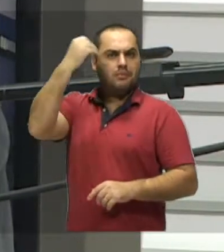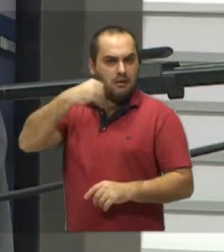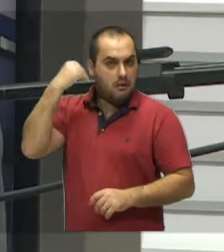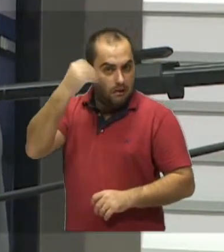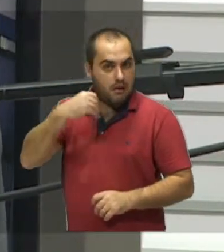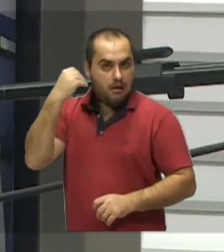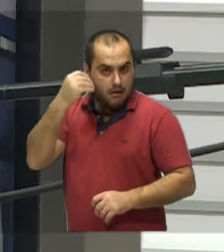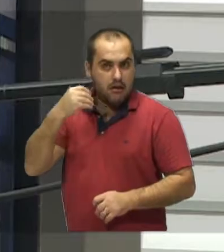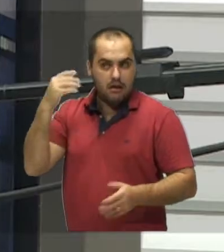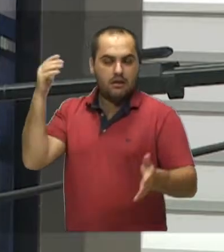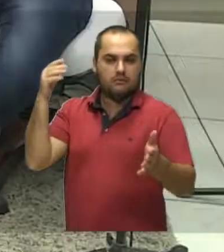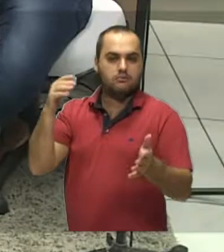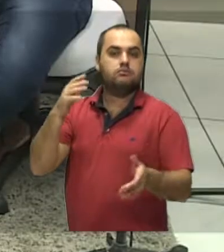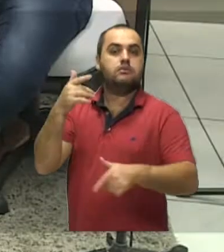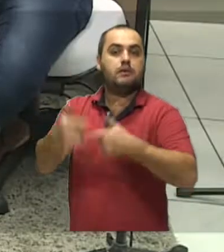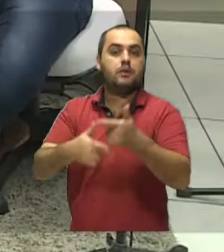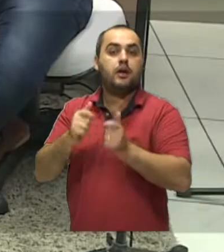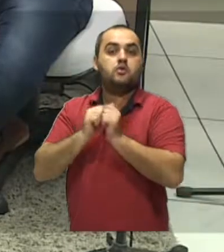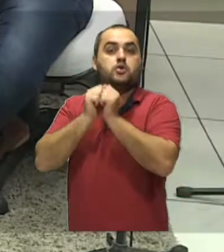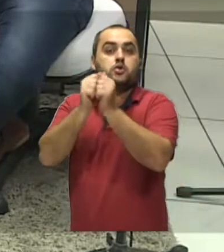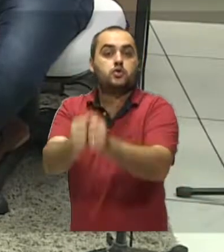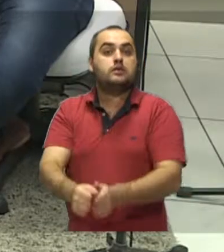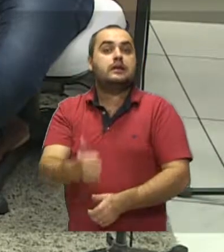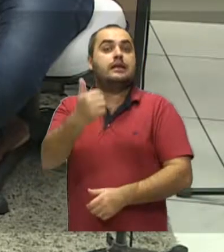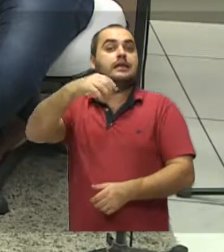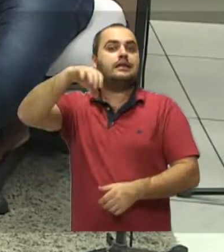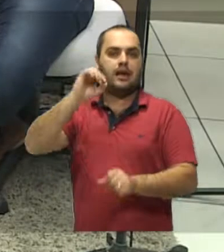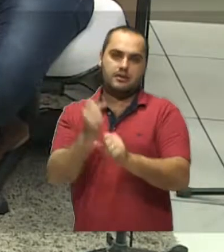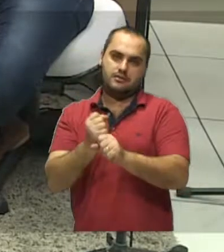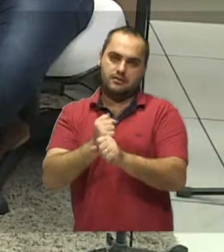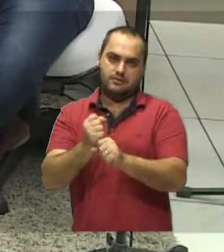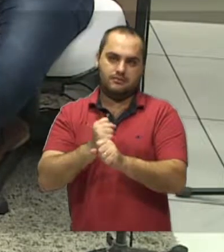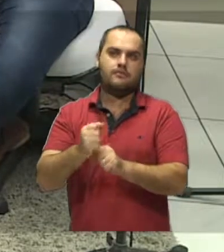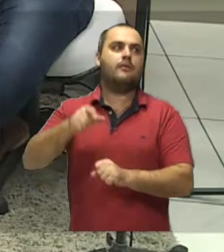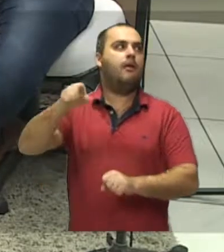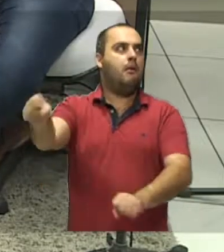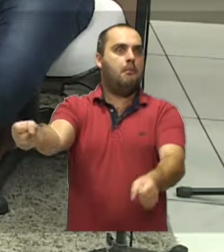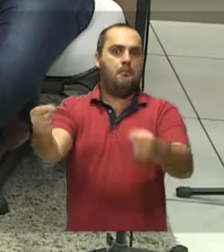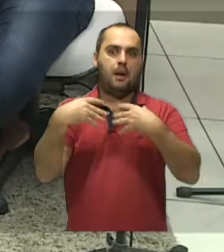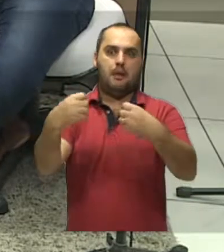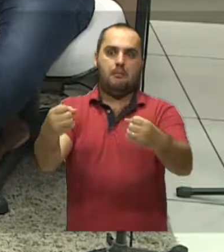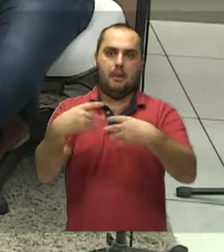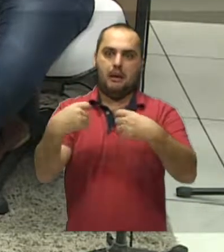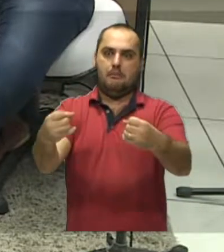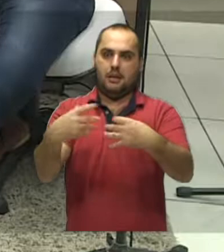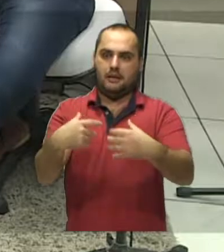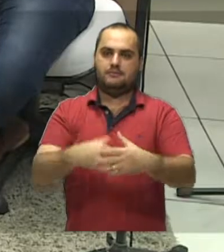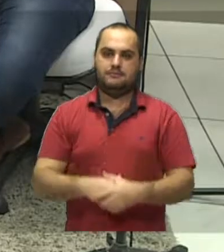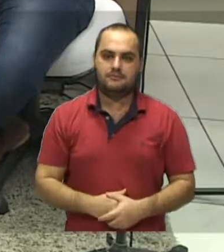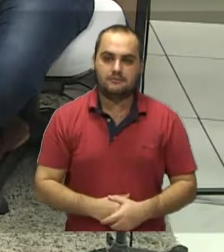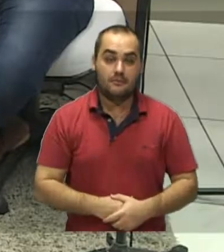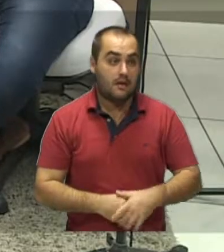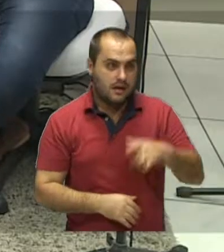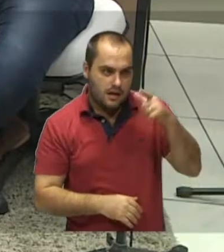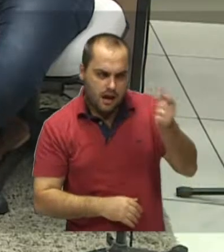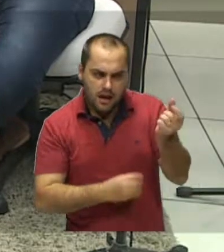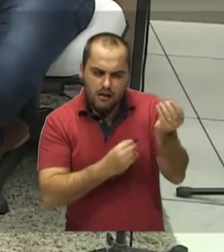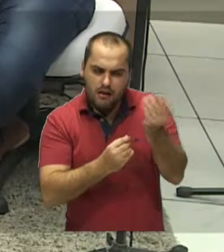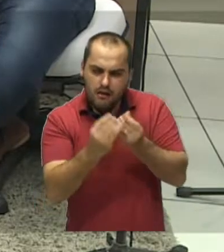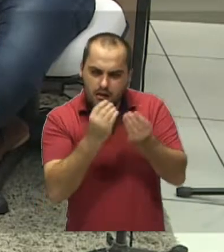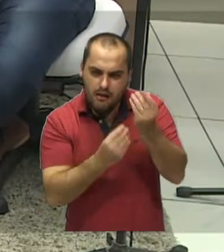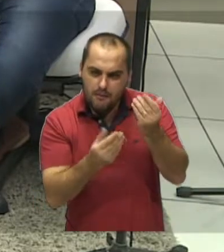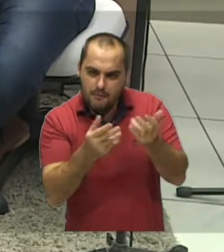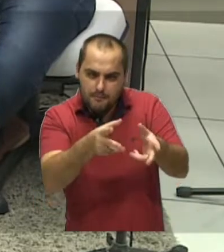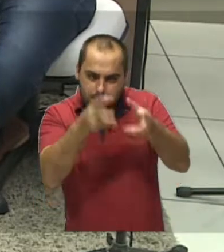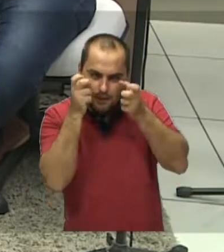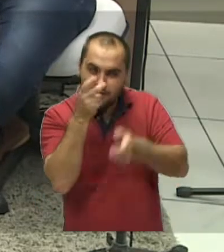assim, a gente trabalhou juntos 10 anos, eu tive a oportunidade. E aquilo foi uma grande escola para mim. Ele teve sensibilidade de perceber o teu talento. Para mim foi